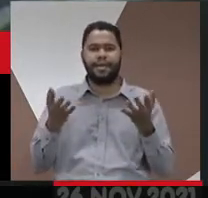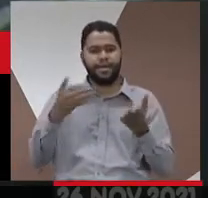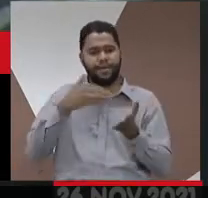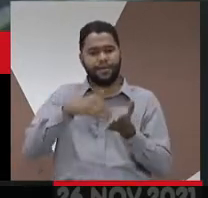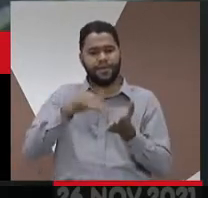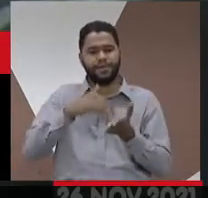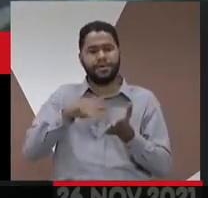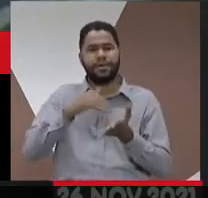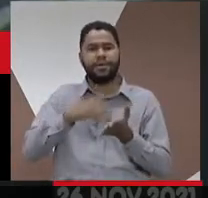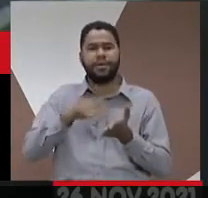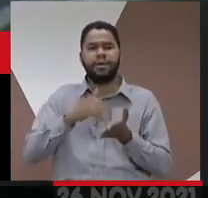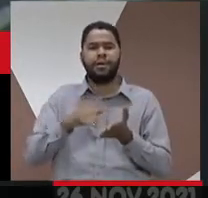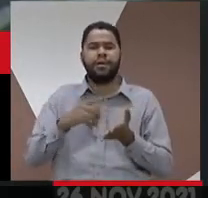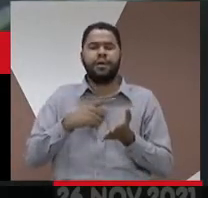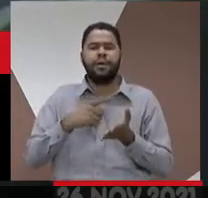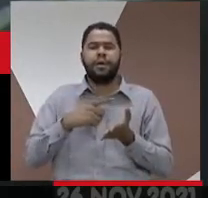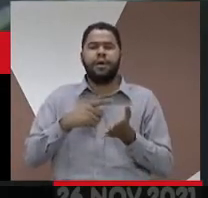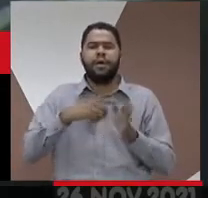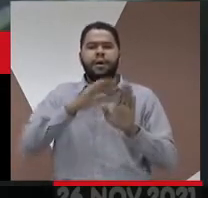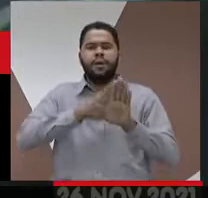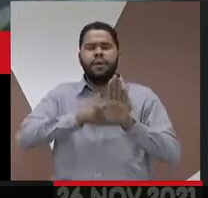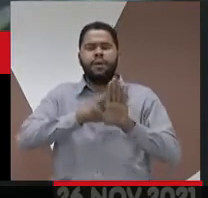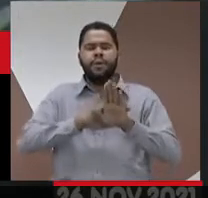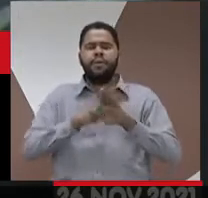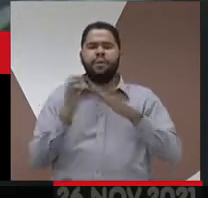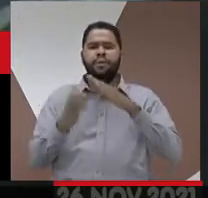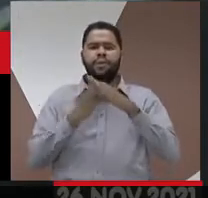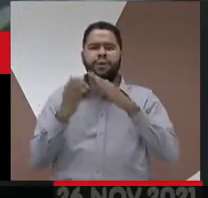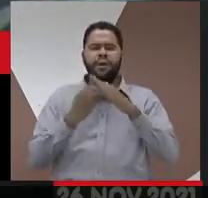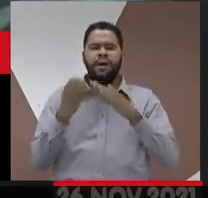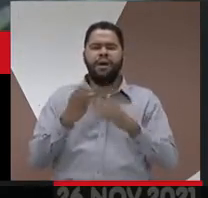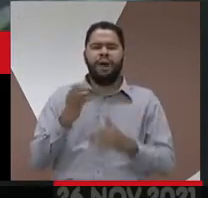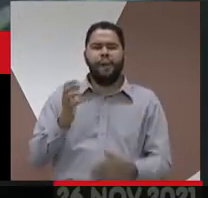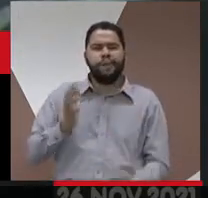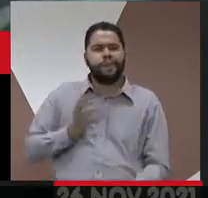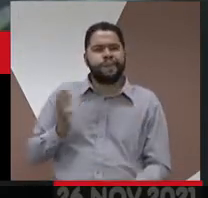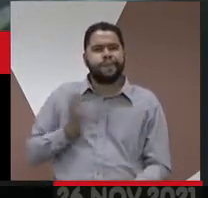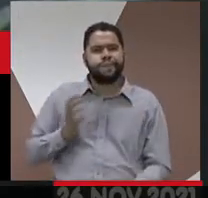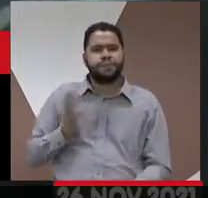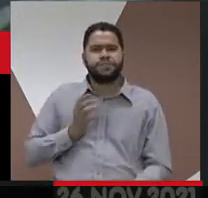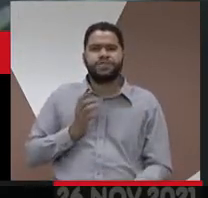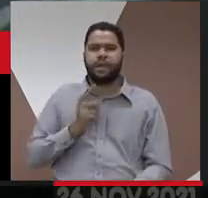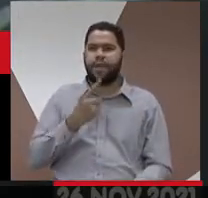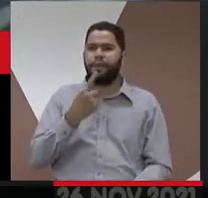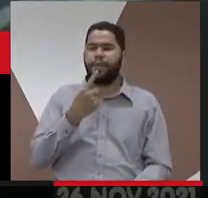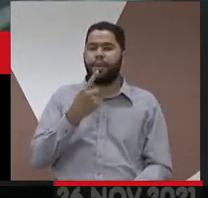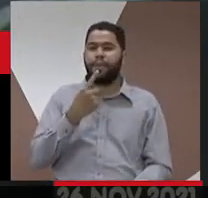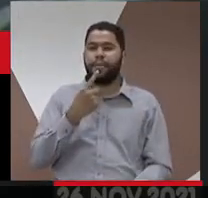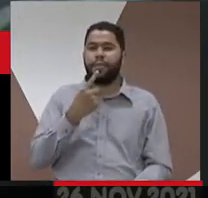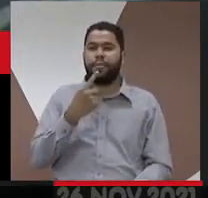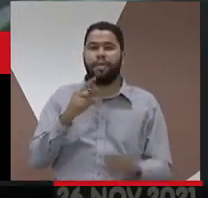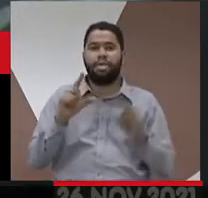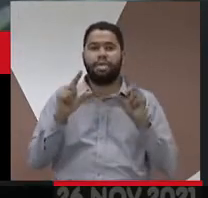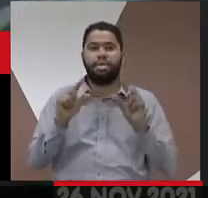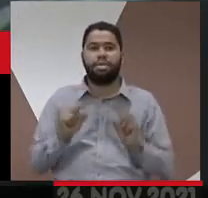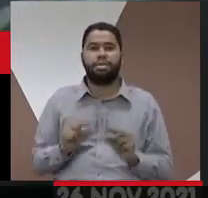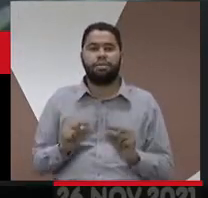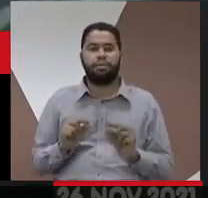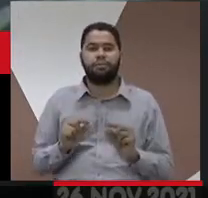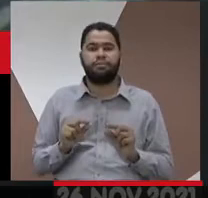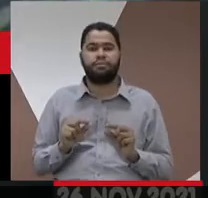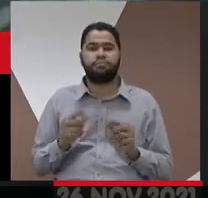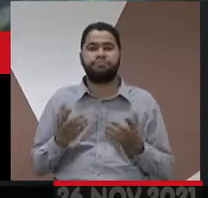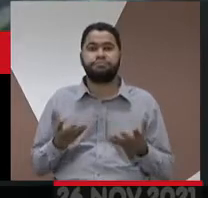secretaria, que tem por trás empresas bilionárias, com microfone velho, descarregado, que